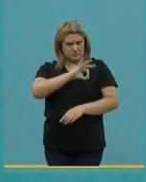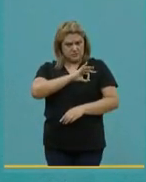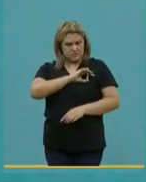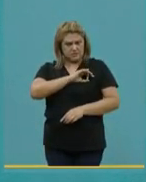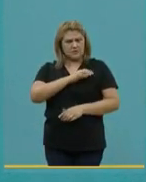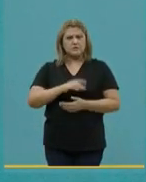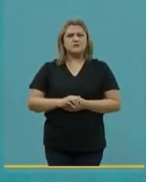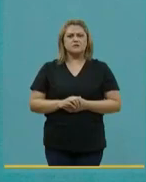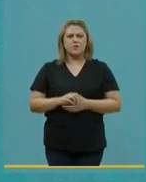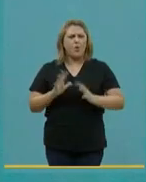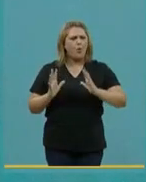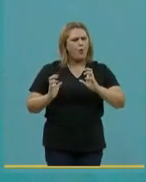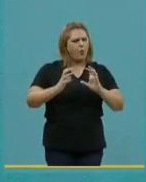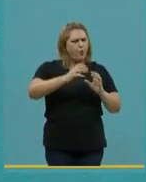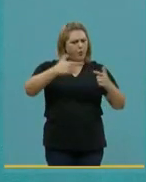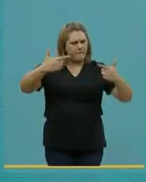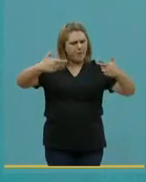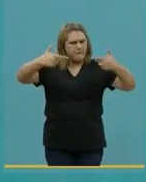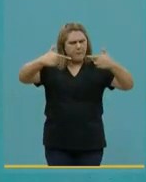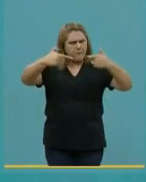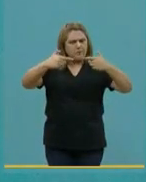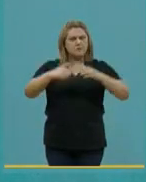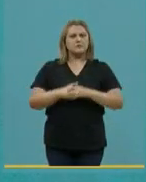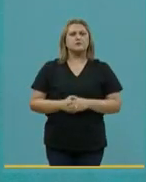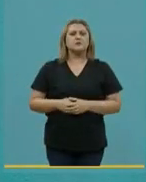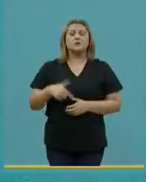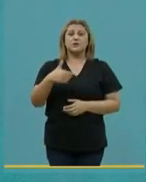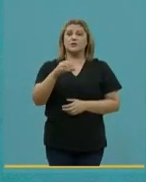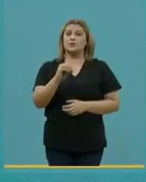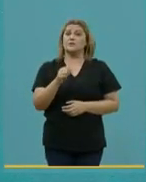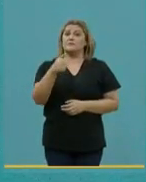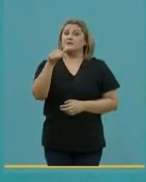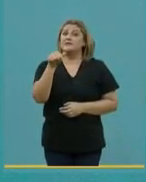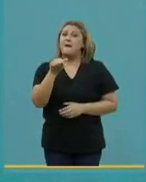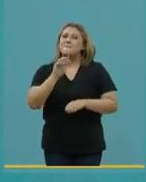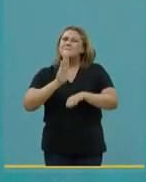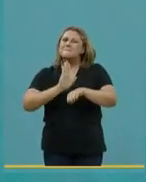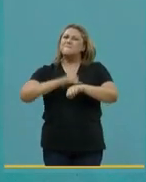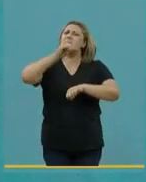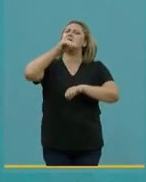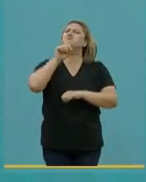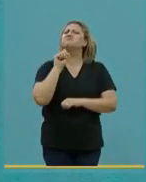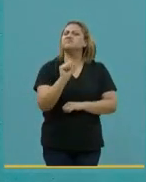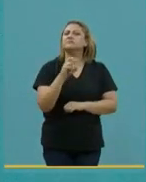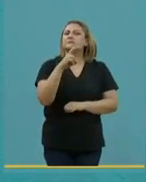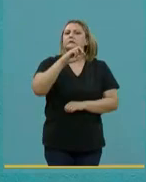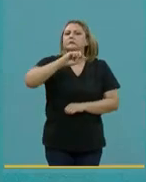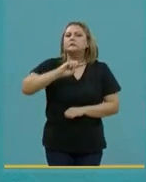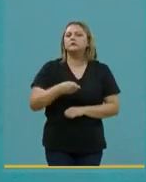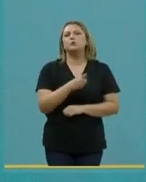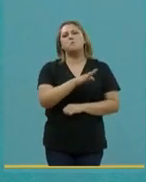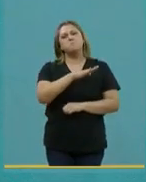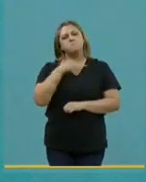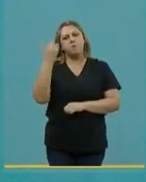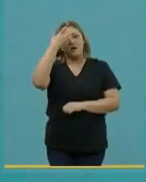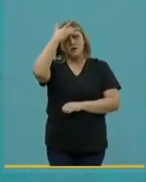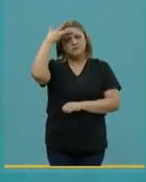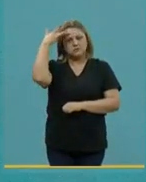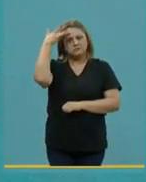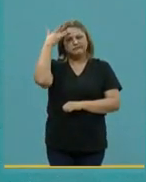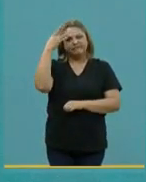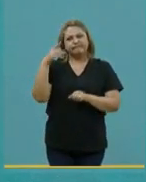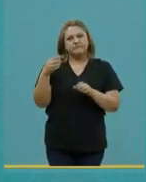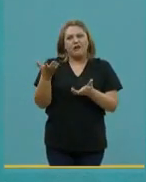2017 foram mais de 5 mil mortes dados estatísticos apontam que os confrontos atingem principalmente crianças